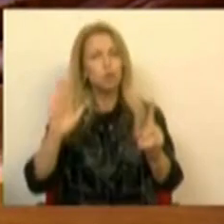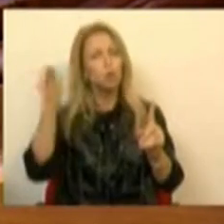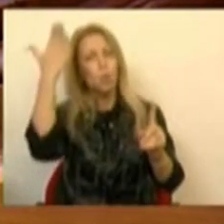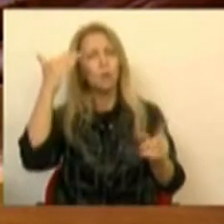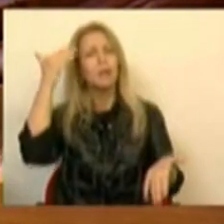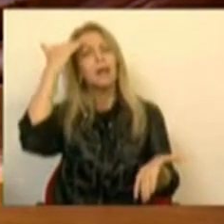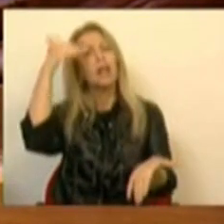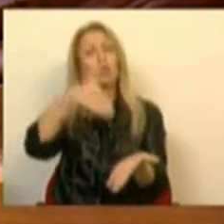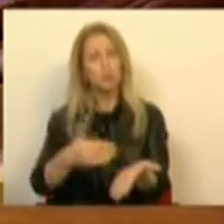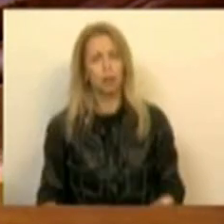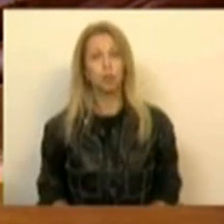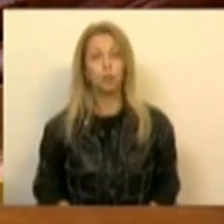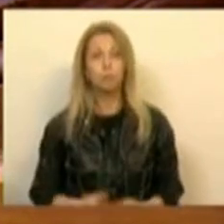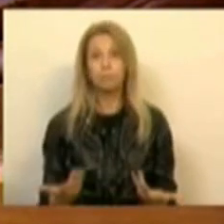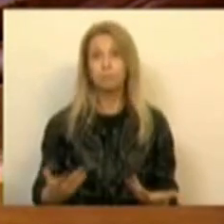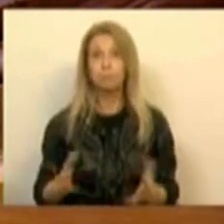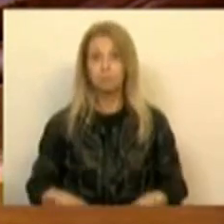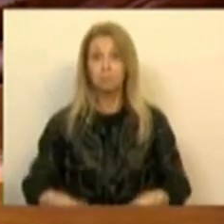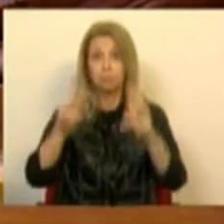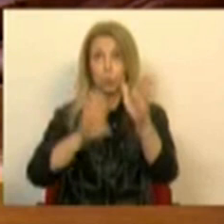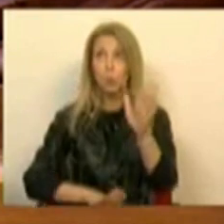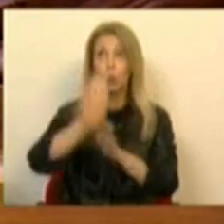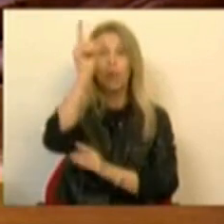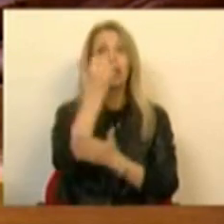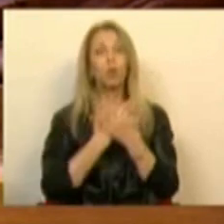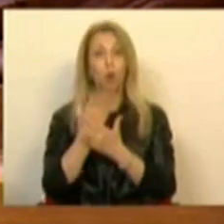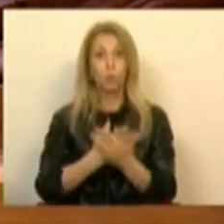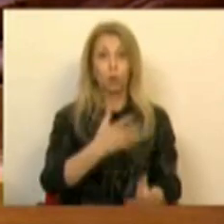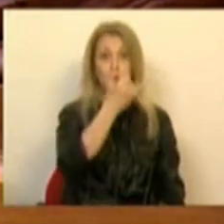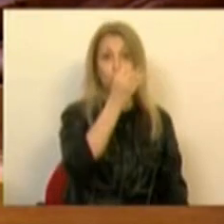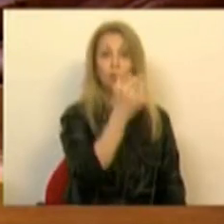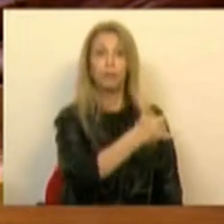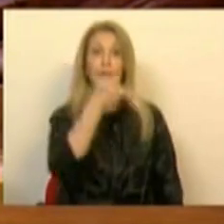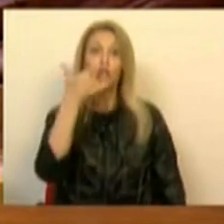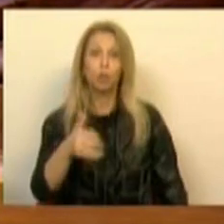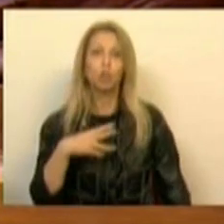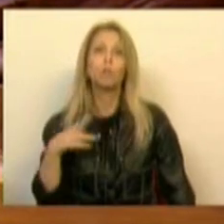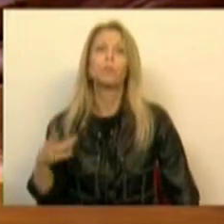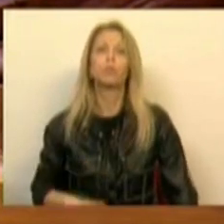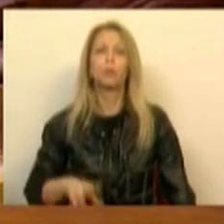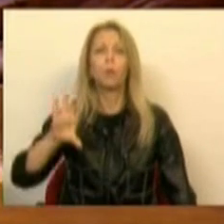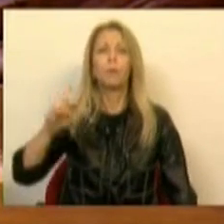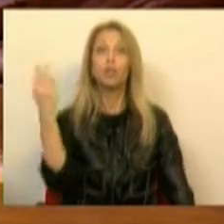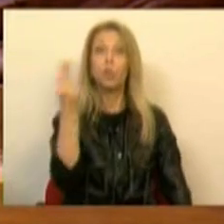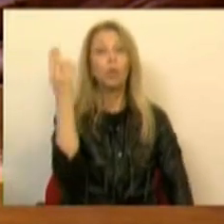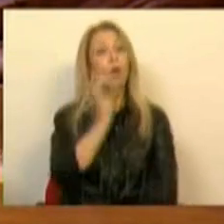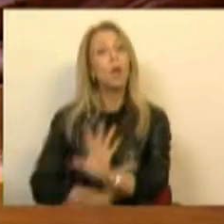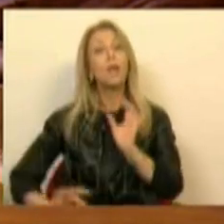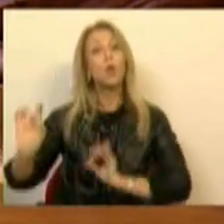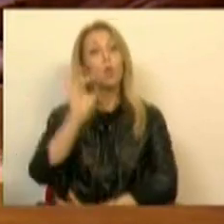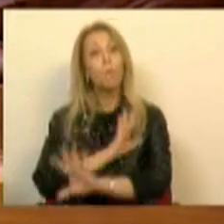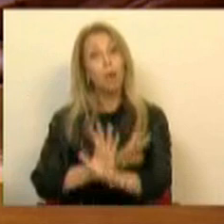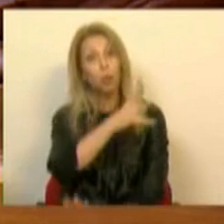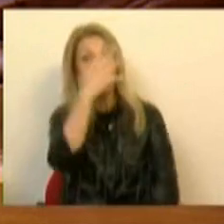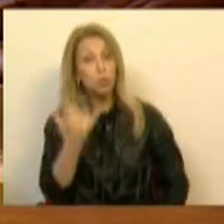resultados. E desde logo no crescimento económico. Em 2022, Portugal foi o país da União Europeia,